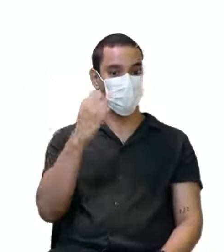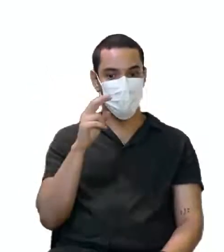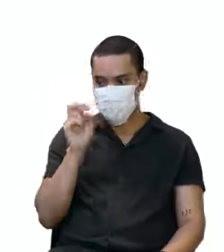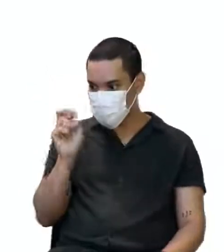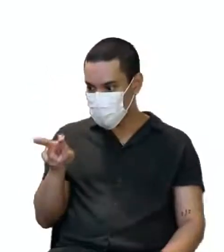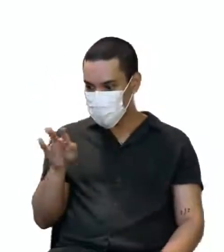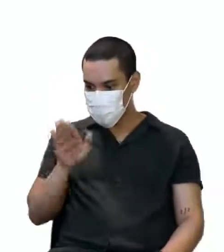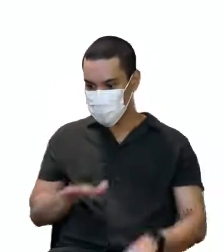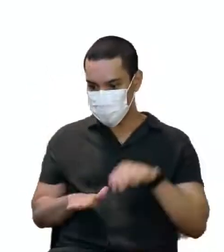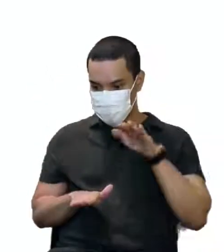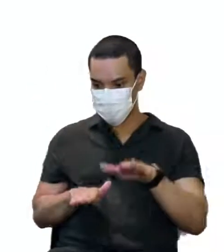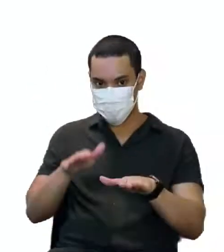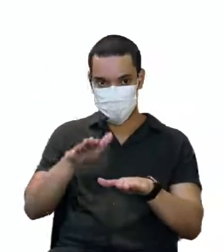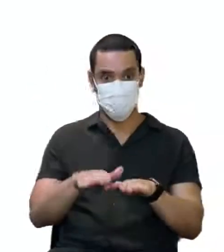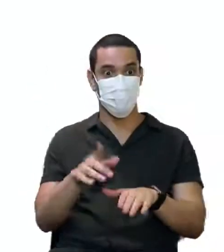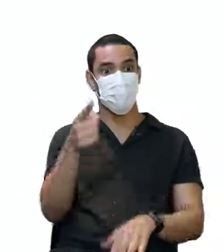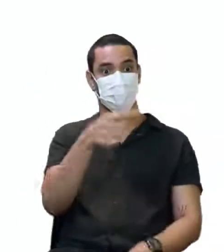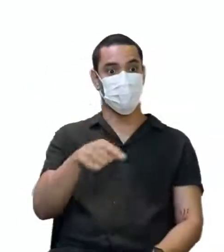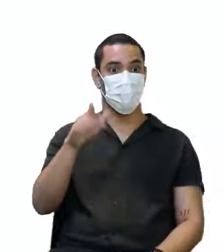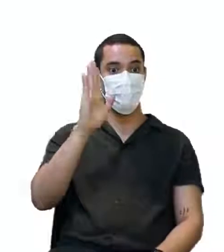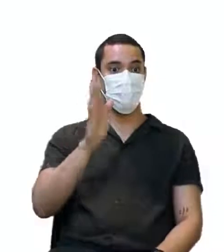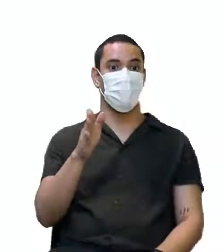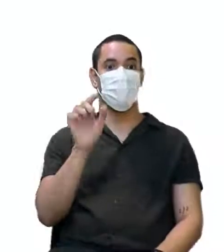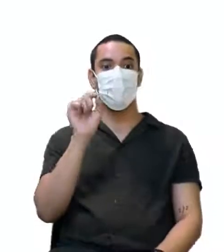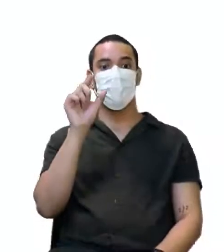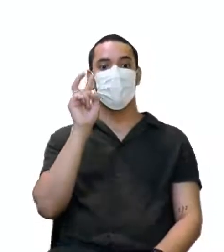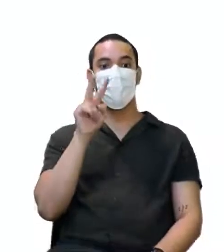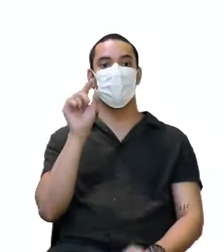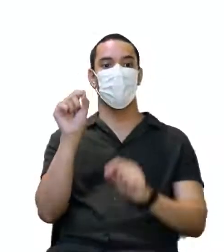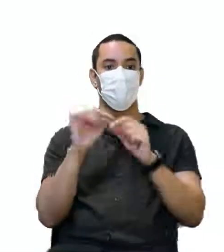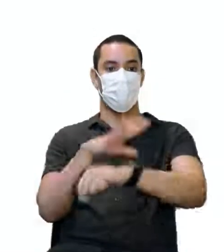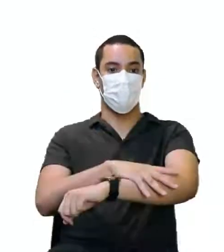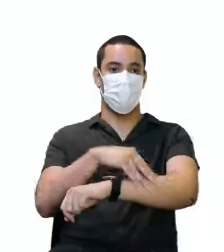né? Agora aqui você já vê menos pelos.